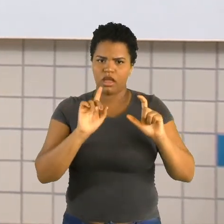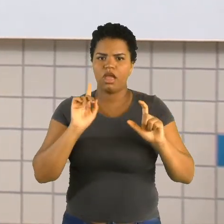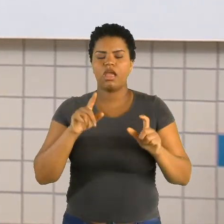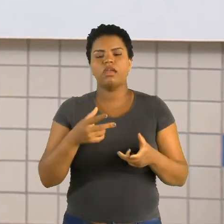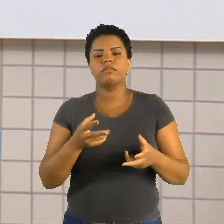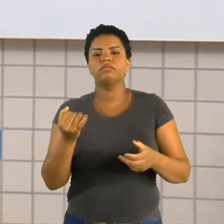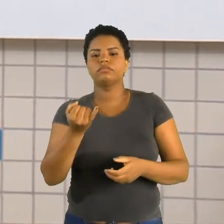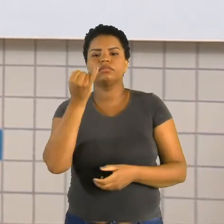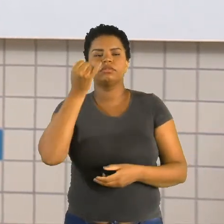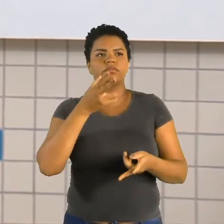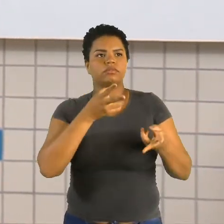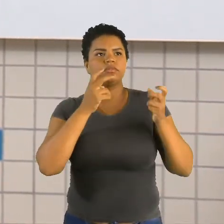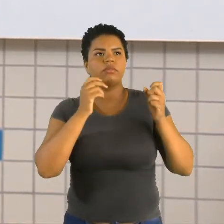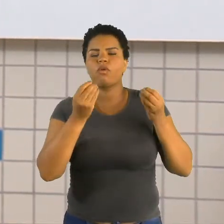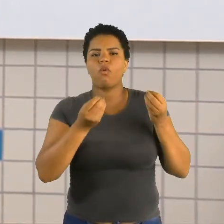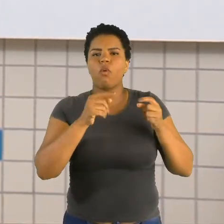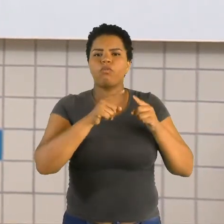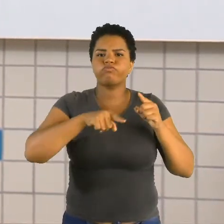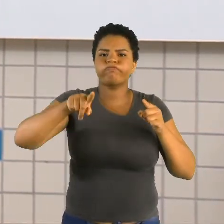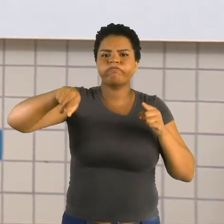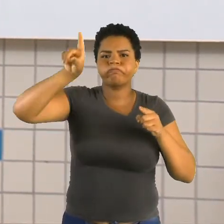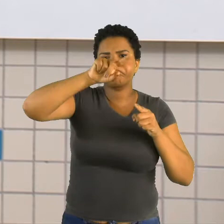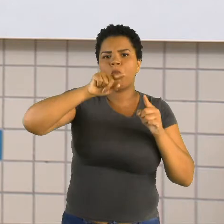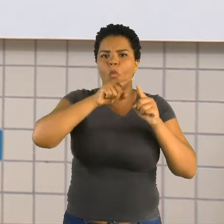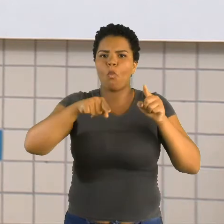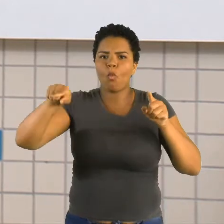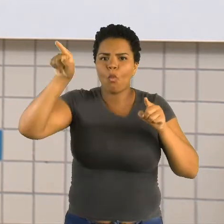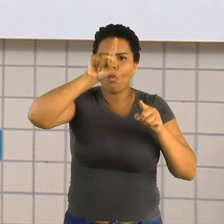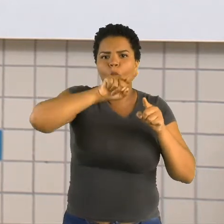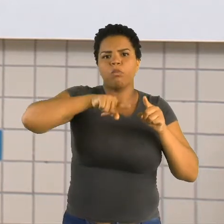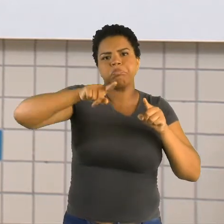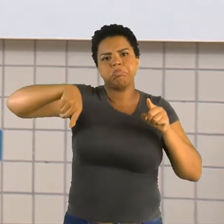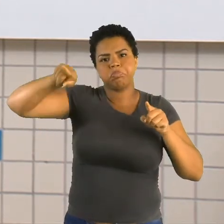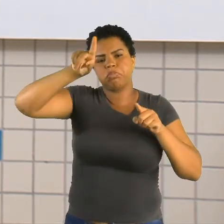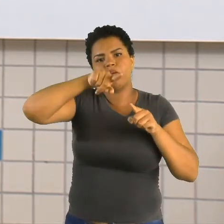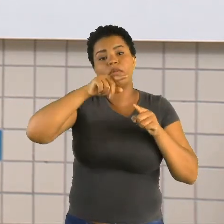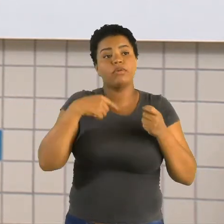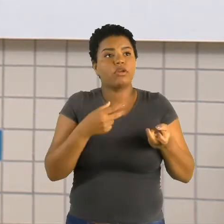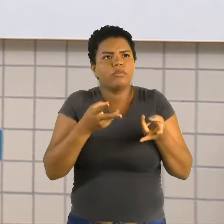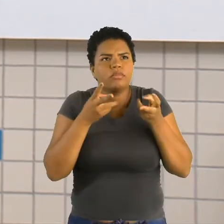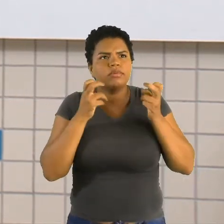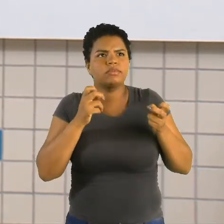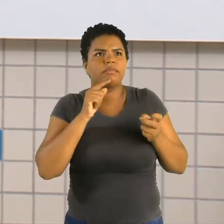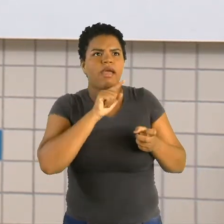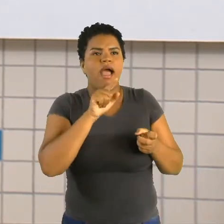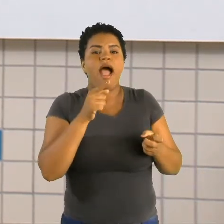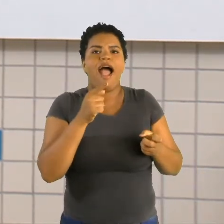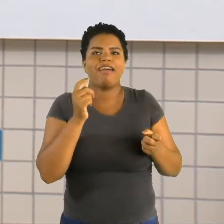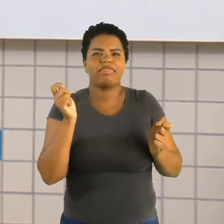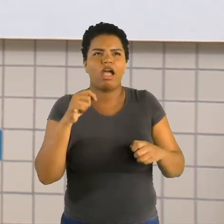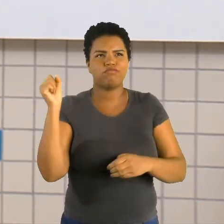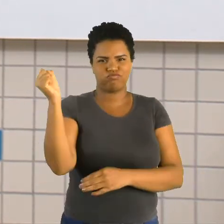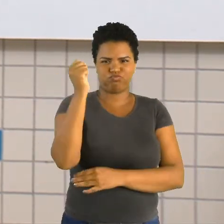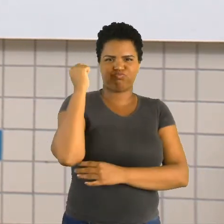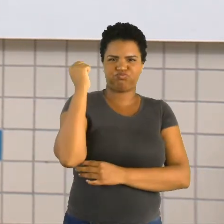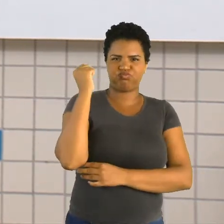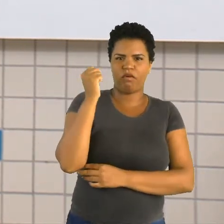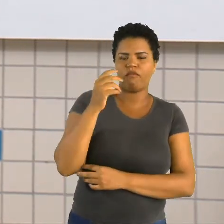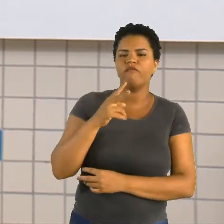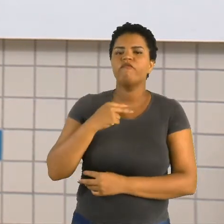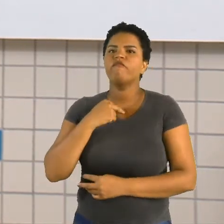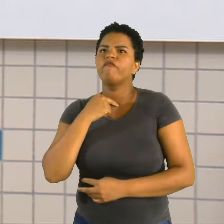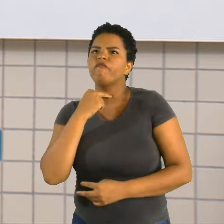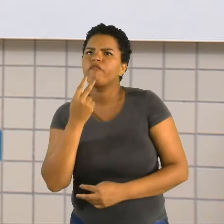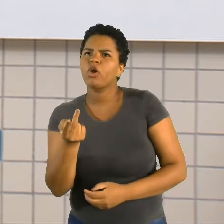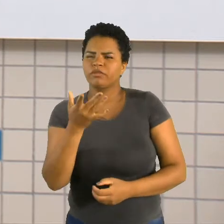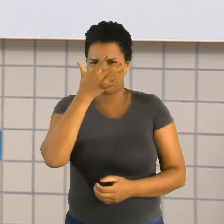do balão. Porque quando eu faço essa observação, eu consigo perceber a intensidade da voz, se a pessoa está nervosa, se